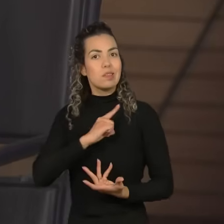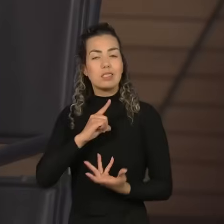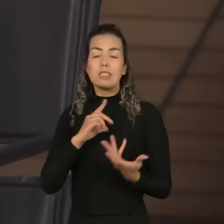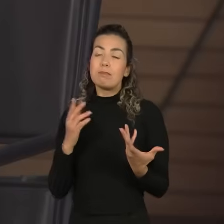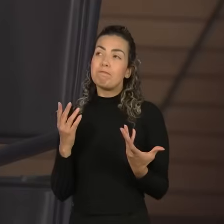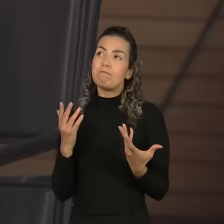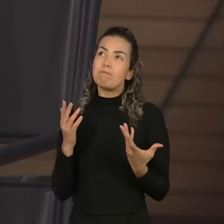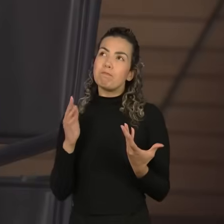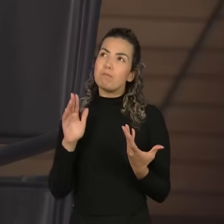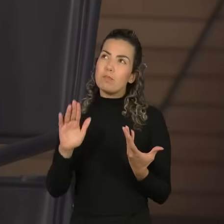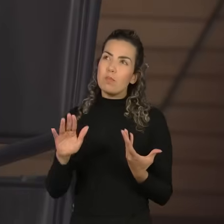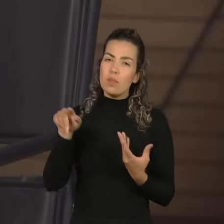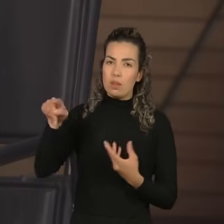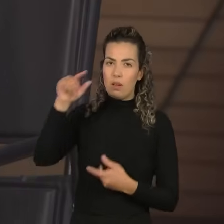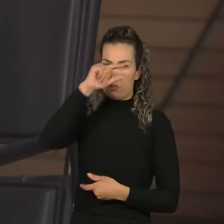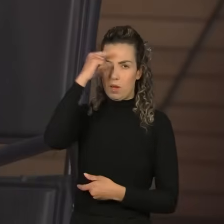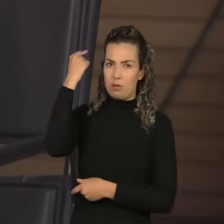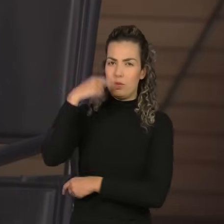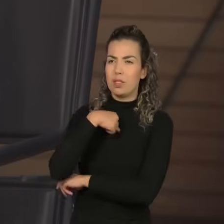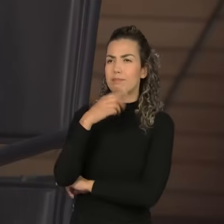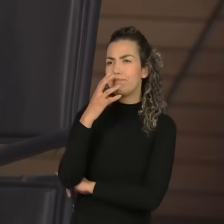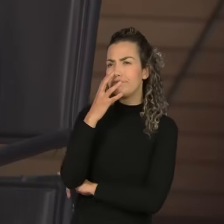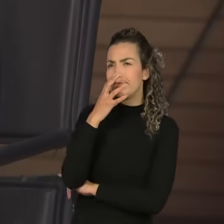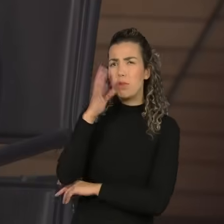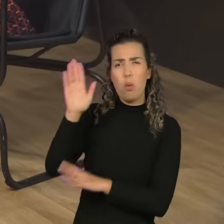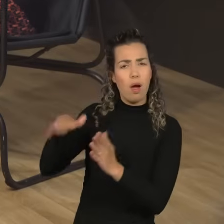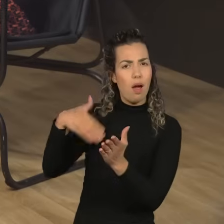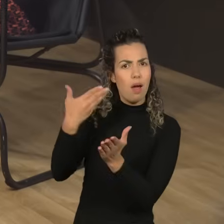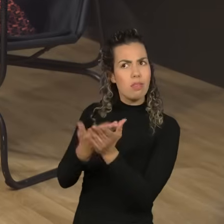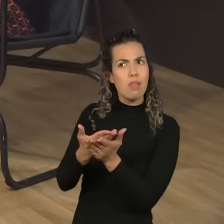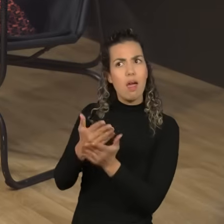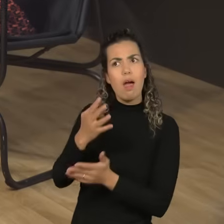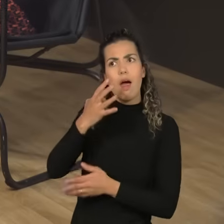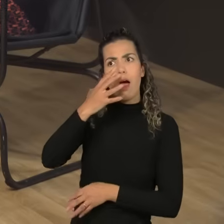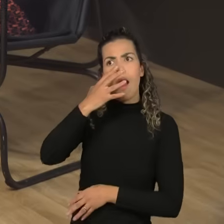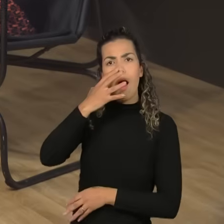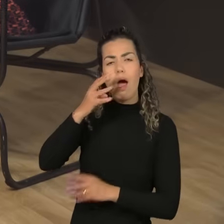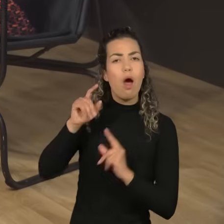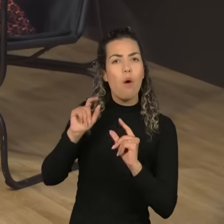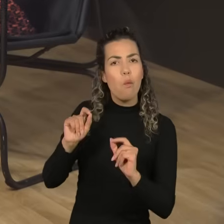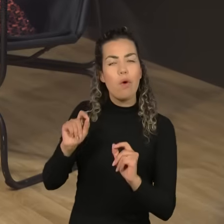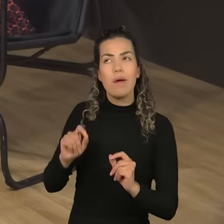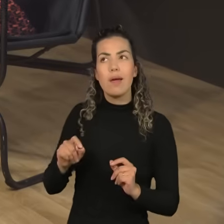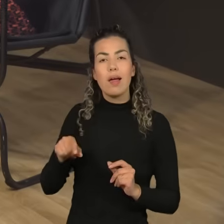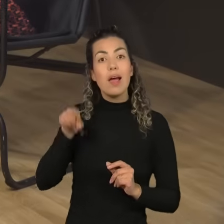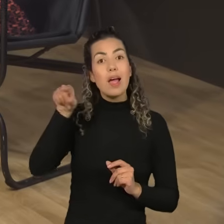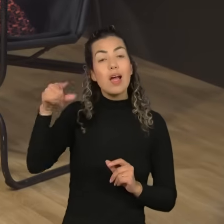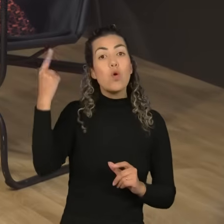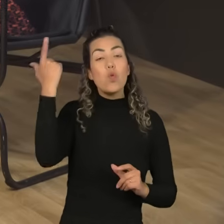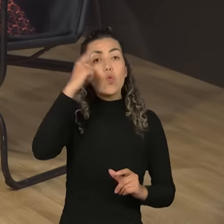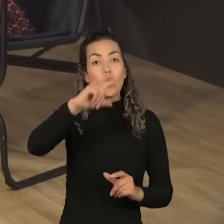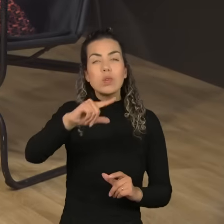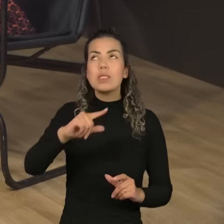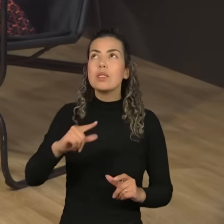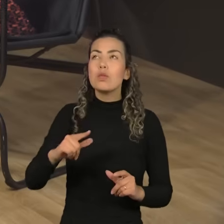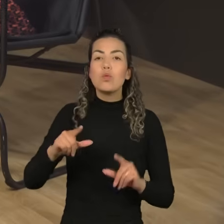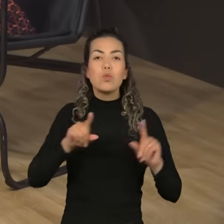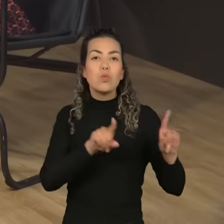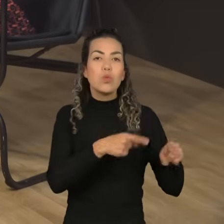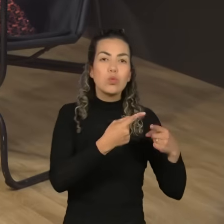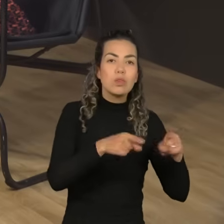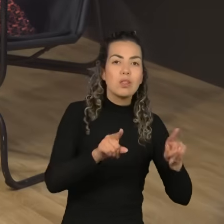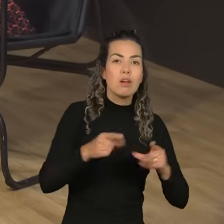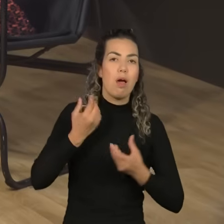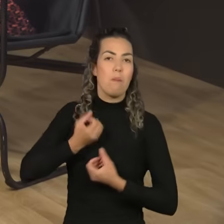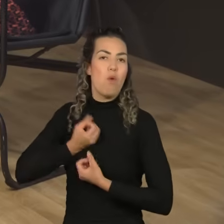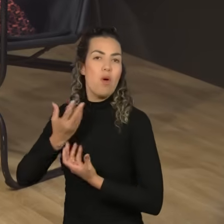bacana do Cazuza, e que pegou e que pega até hoje, é que ele conseguiu justamente fazer essa junção entre música e